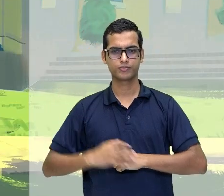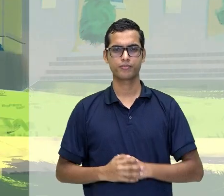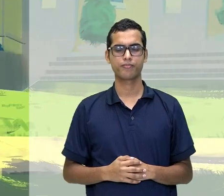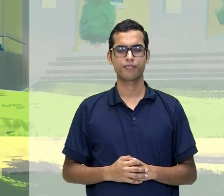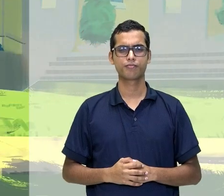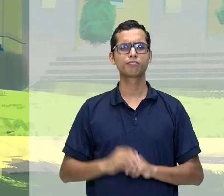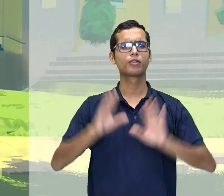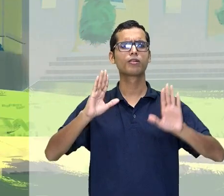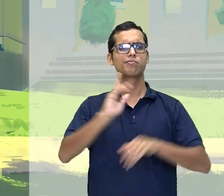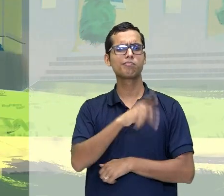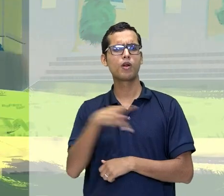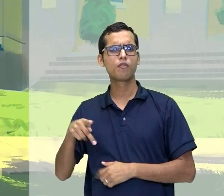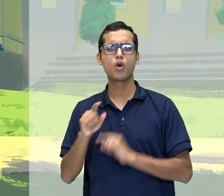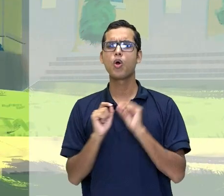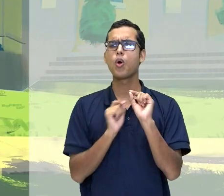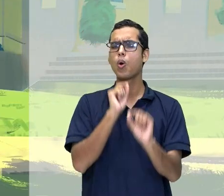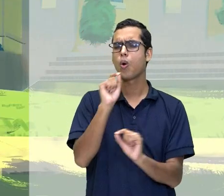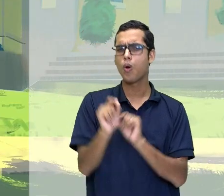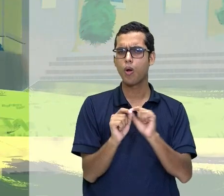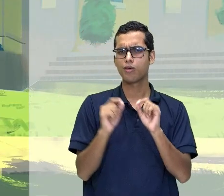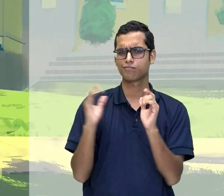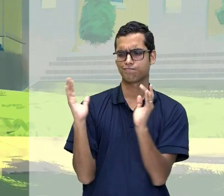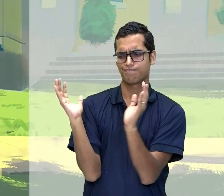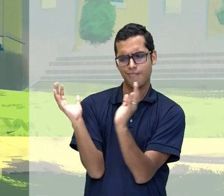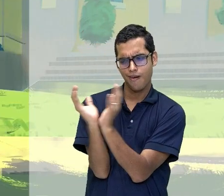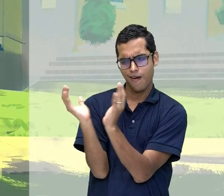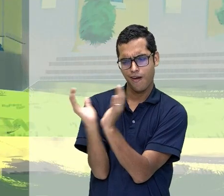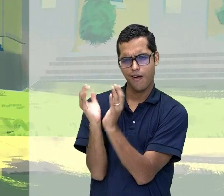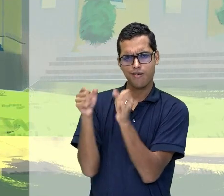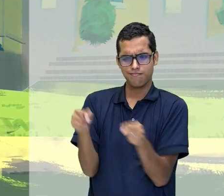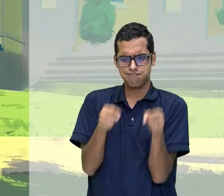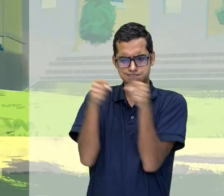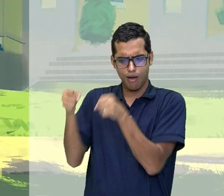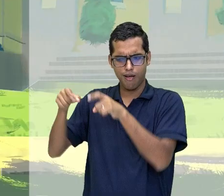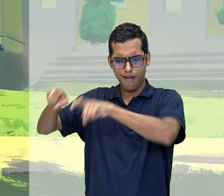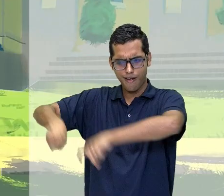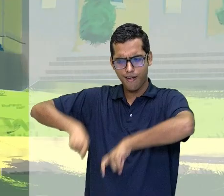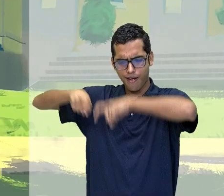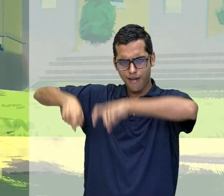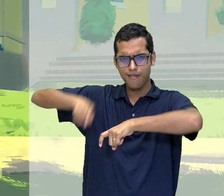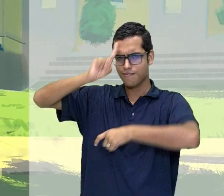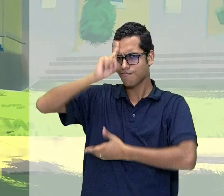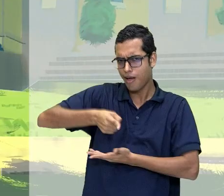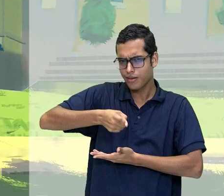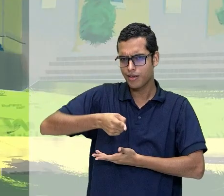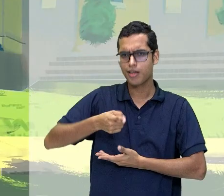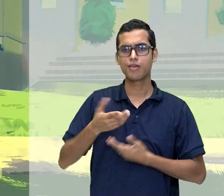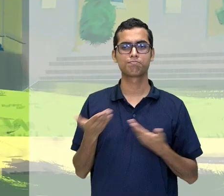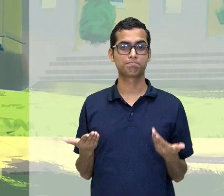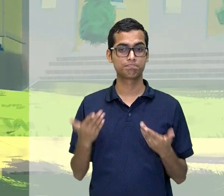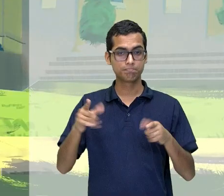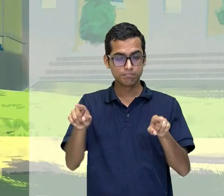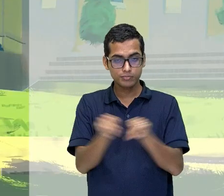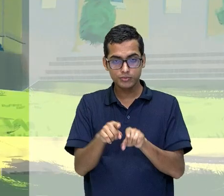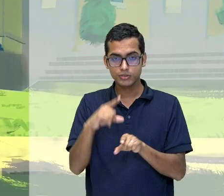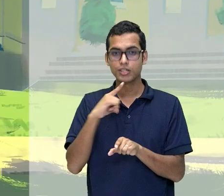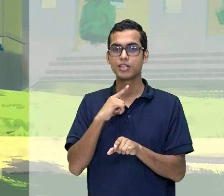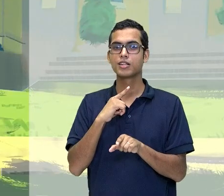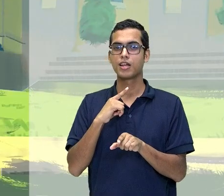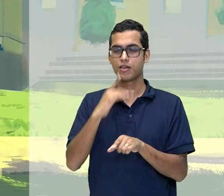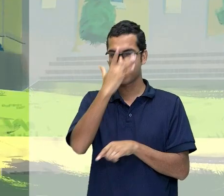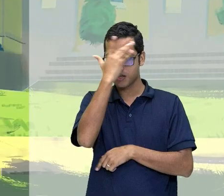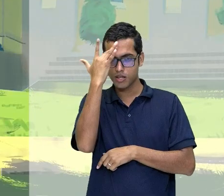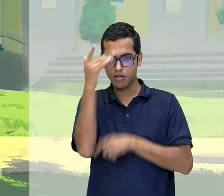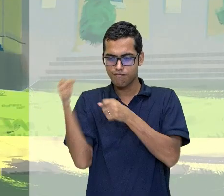o que é uma oligarquia, professor? É basicamente um grupo político que, através de alguns subterfúgios, acaba se perpetuando